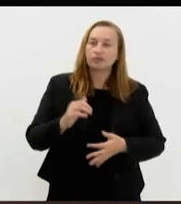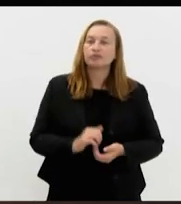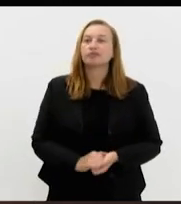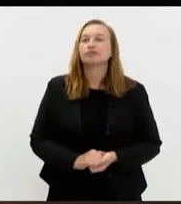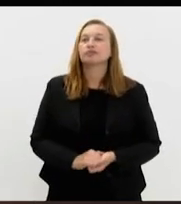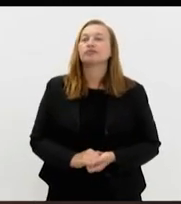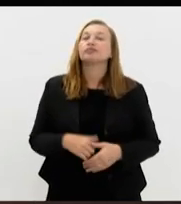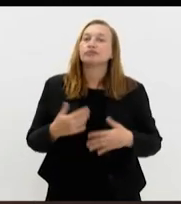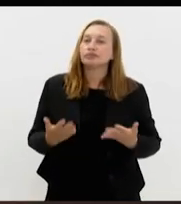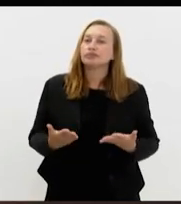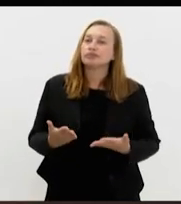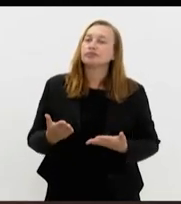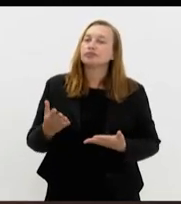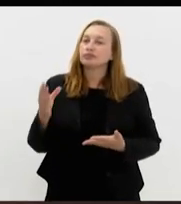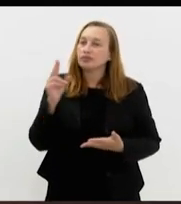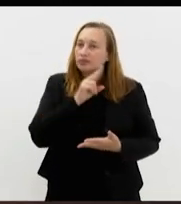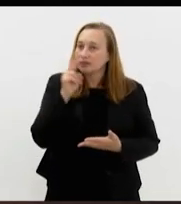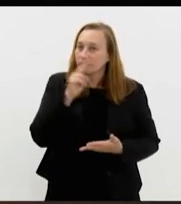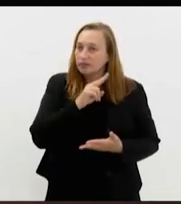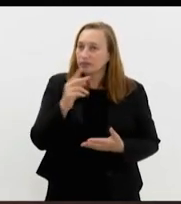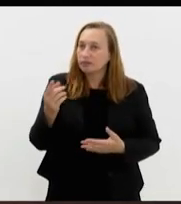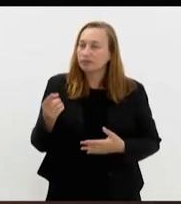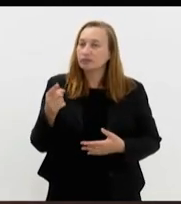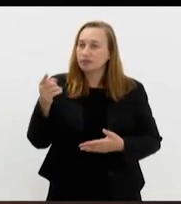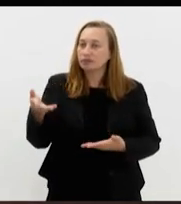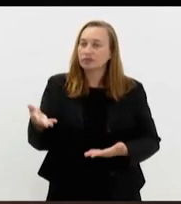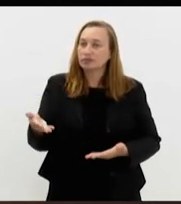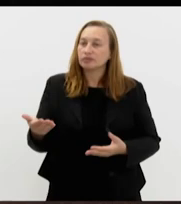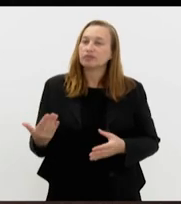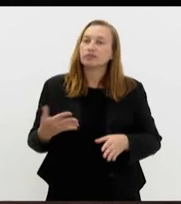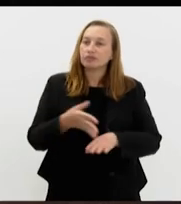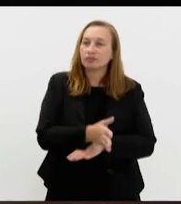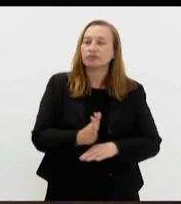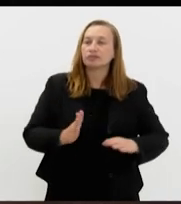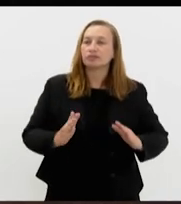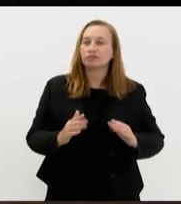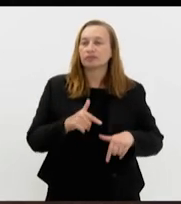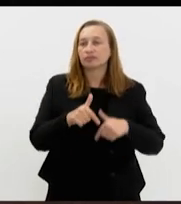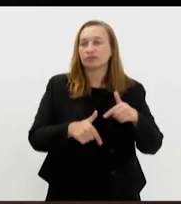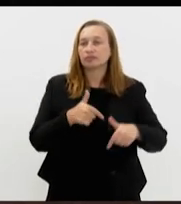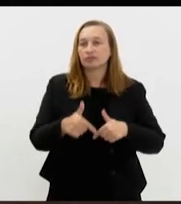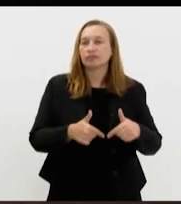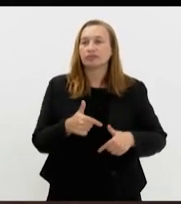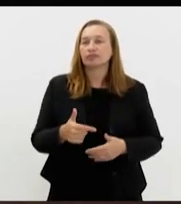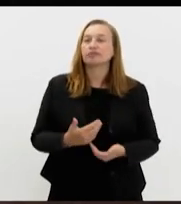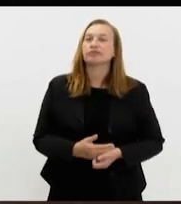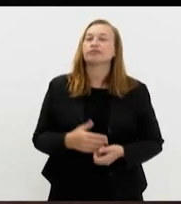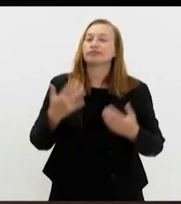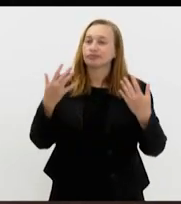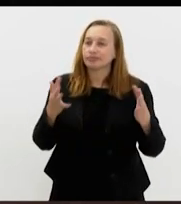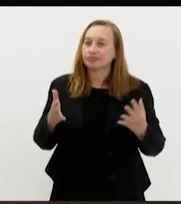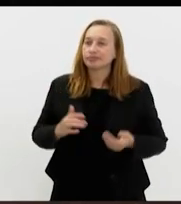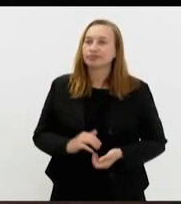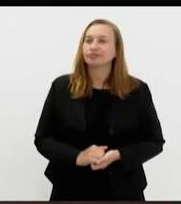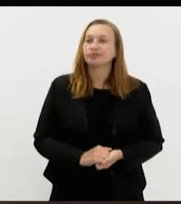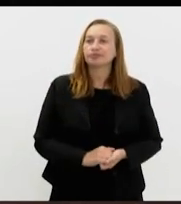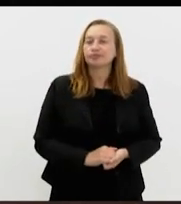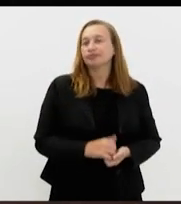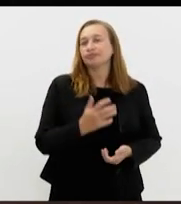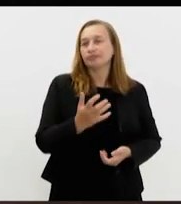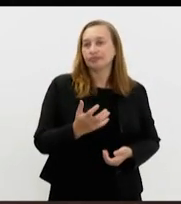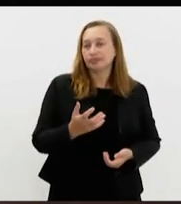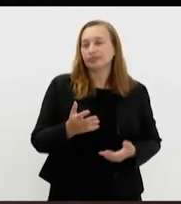vocês venham logo, é isso que a gente deseja. E eu quero me valer aqui das ponderações